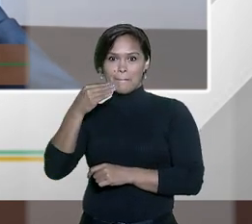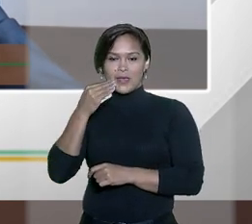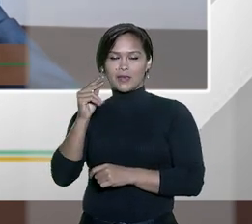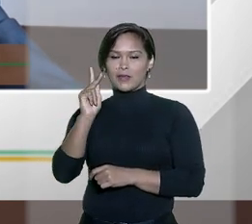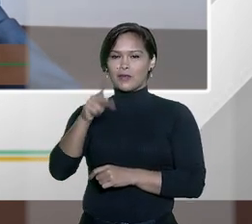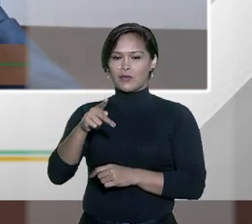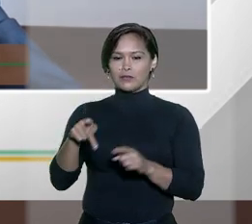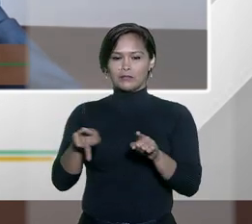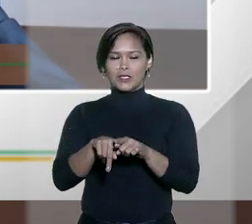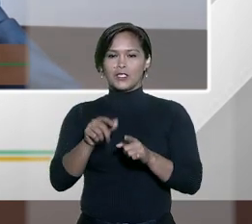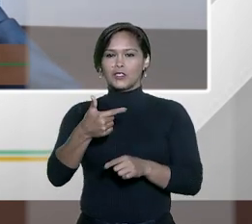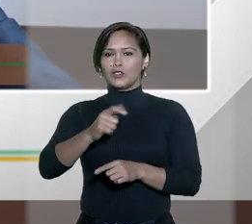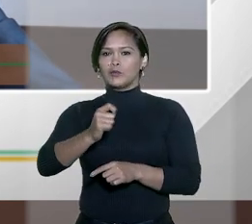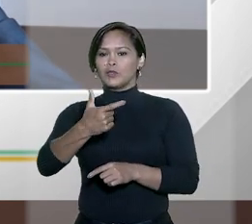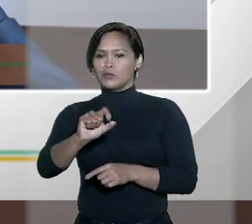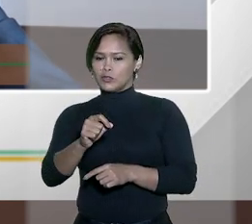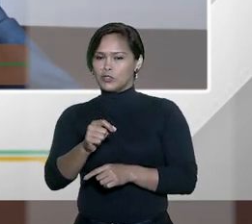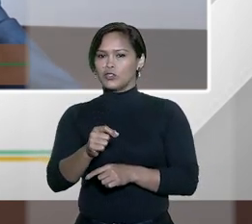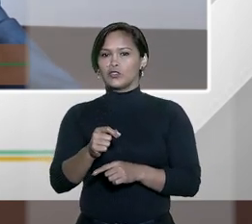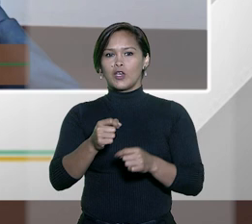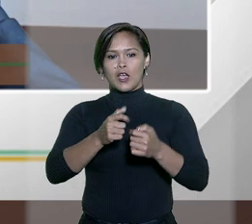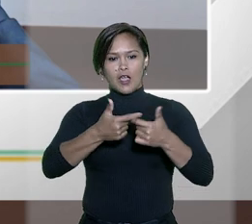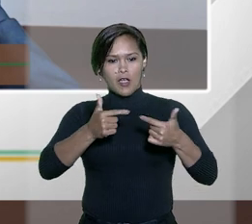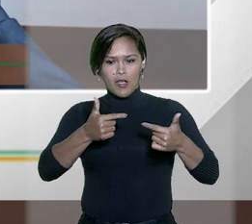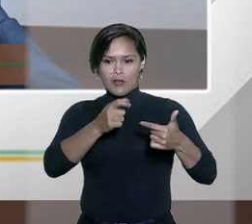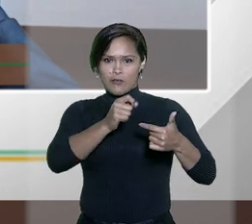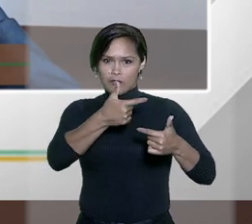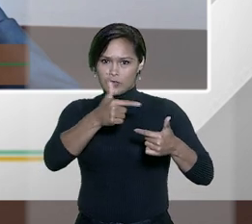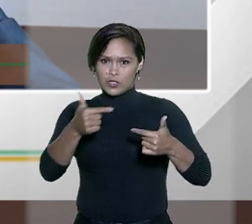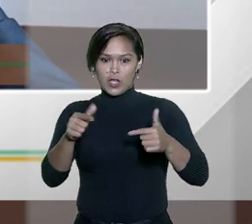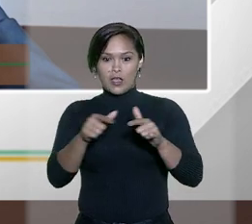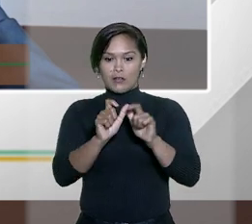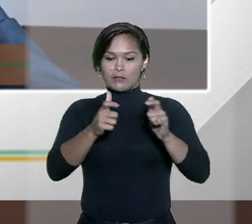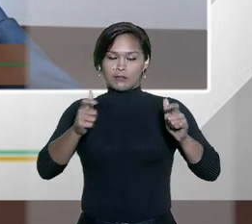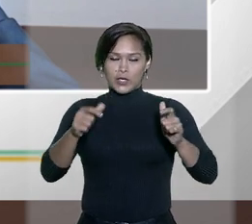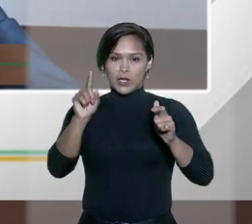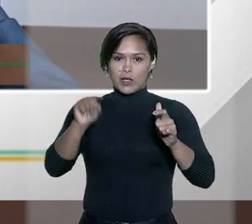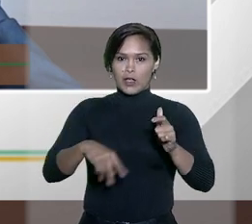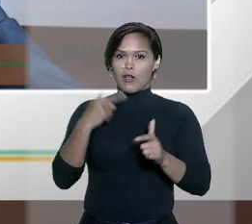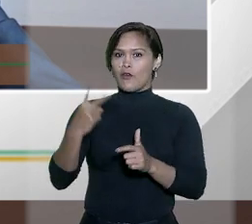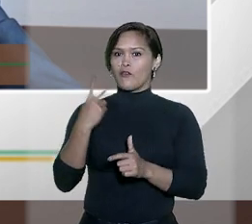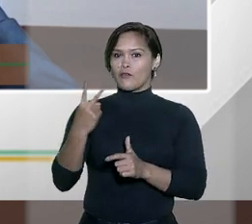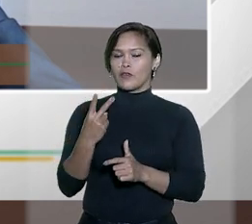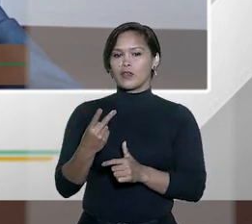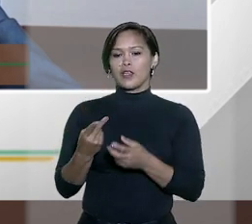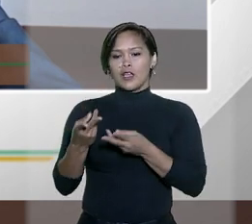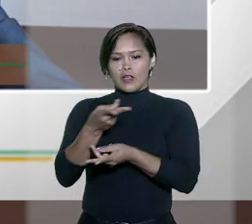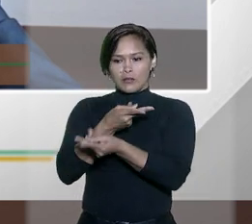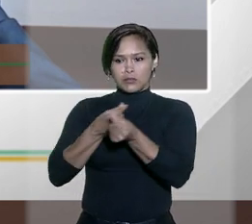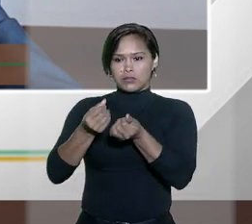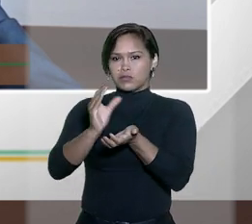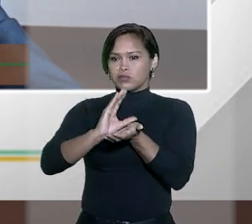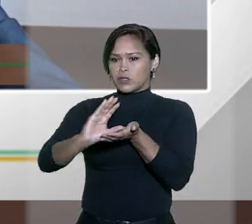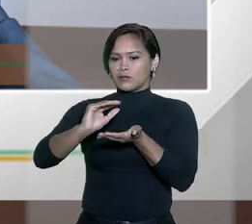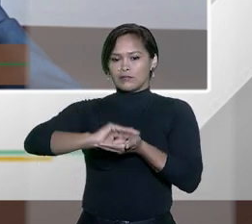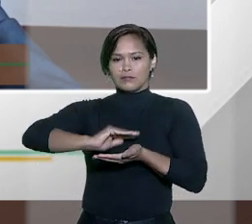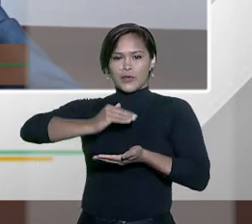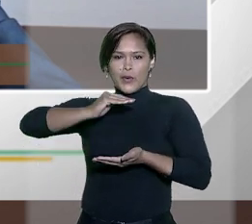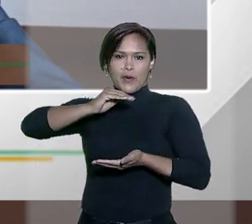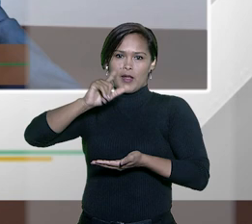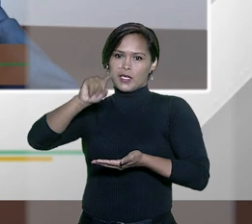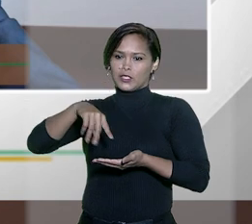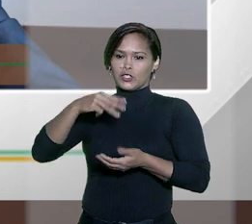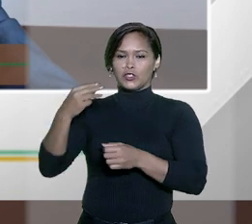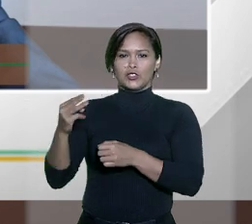de precatórios para 2022 é uma quantia, obviamente, grande, né? Obviamente, é um orçamento aí de muito estado,